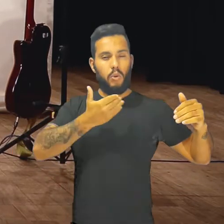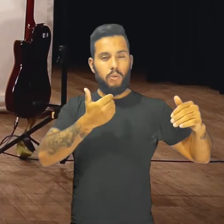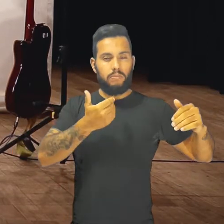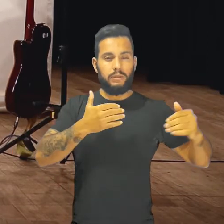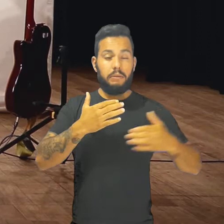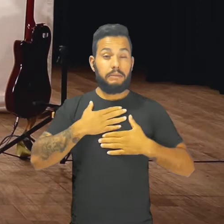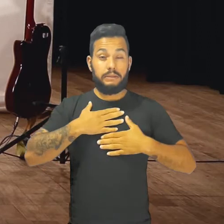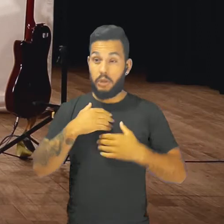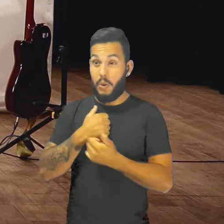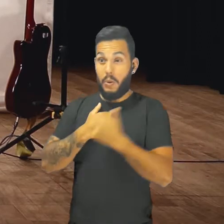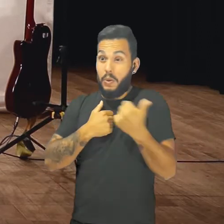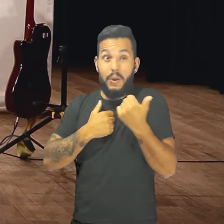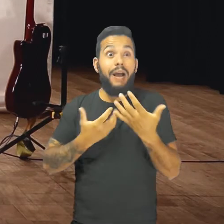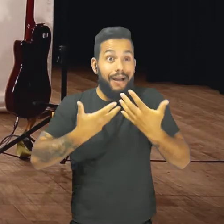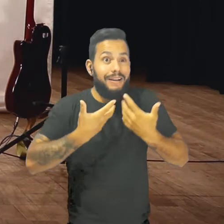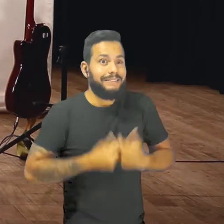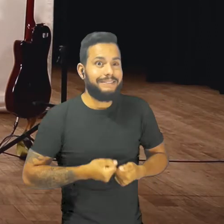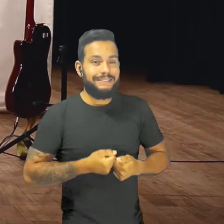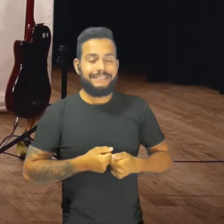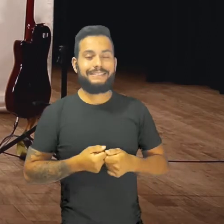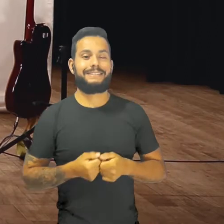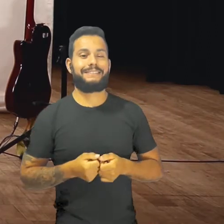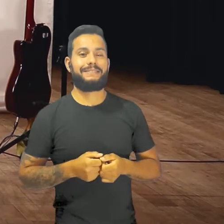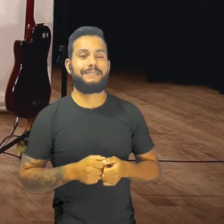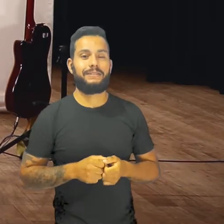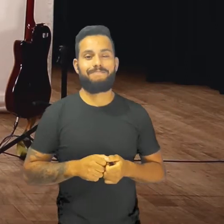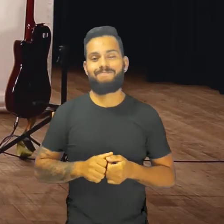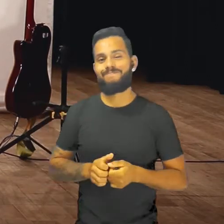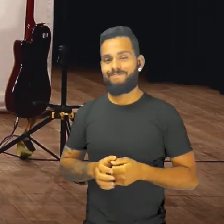disserem sim, aceito de primeira.